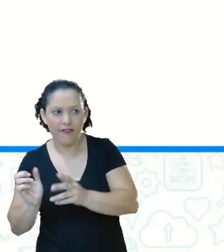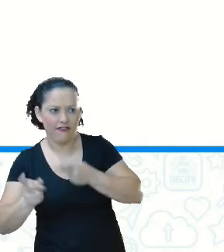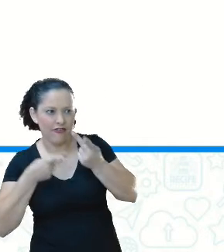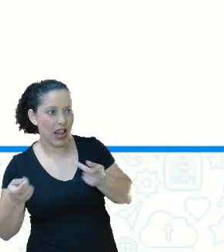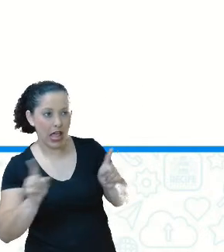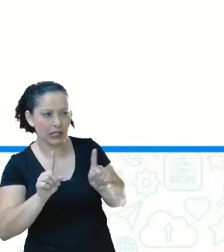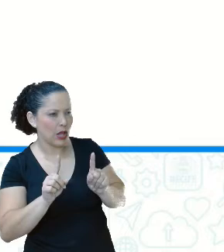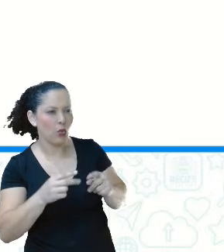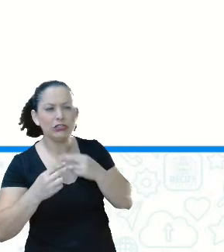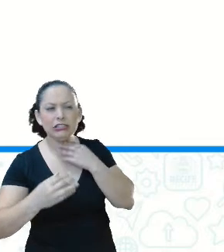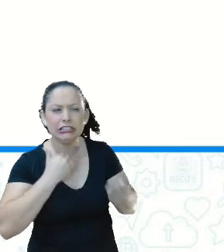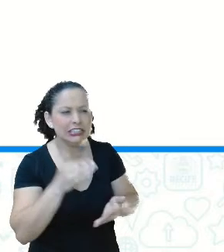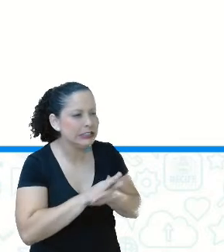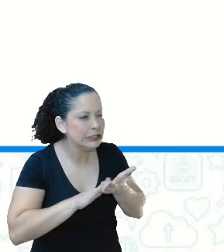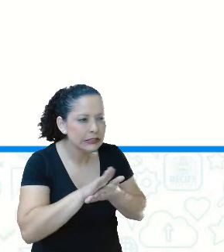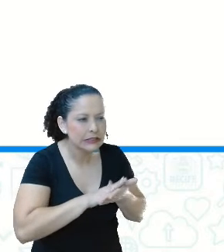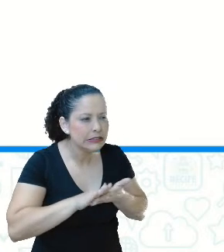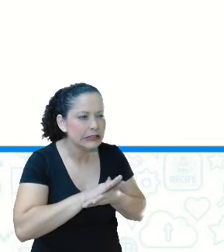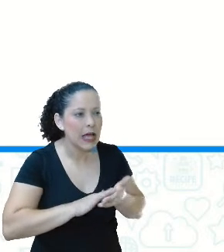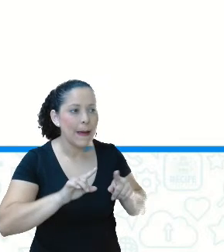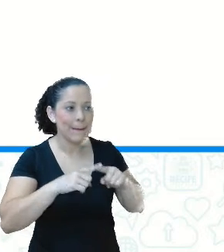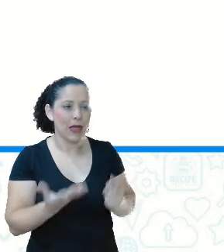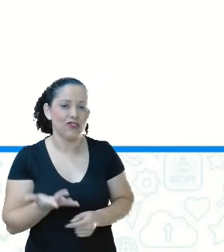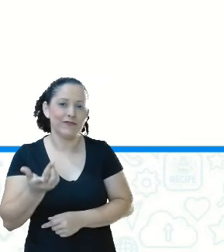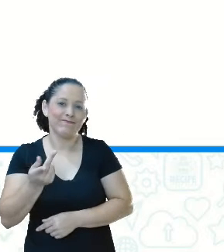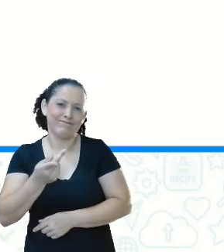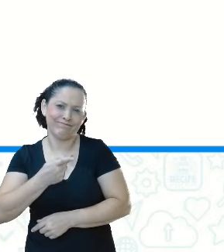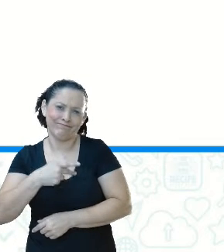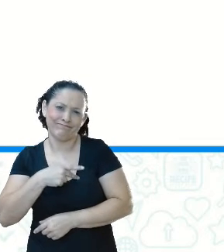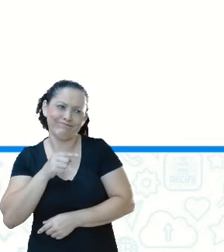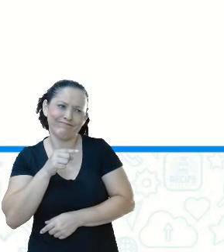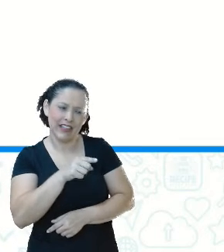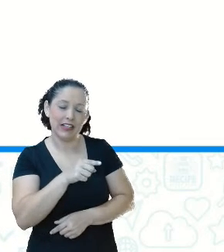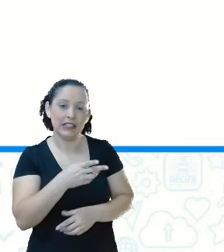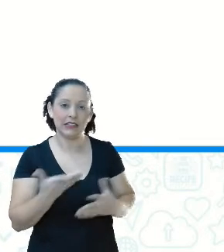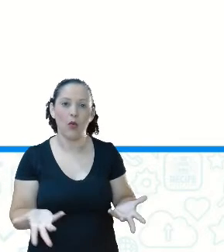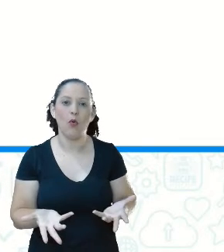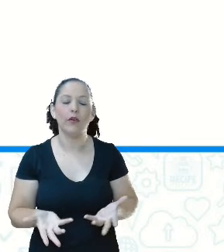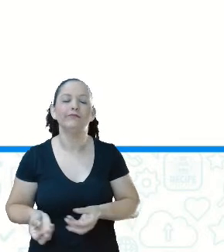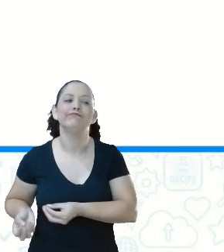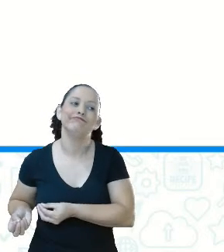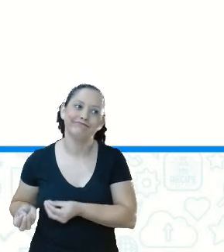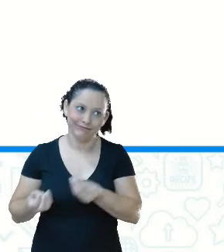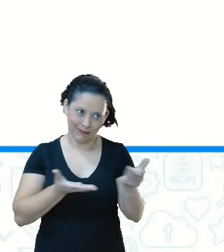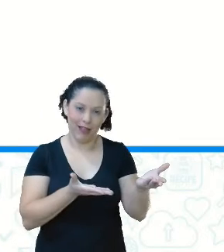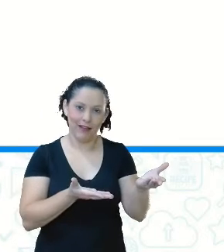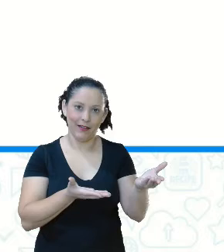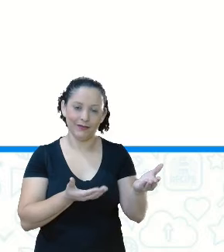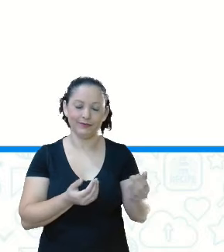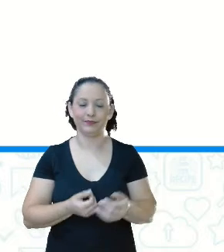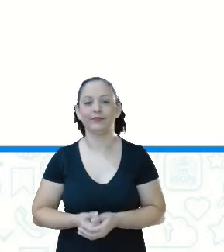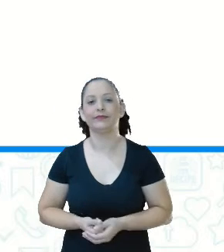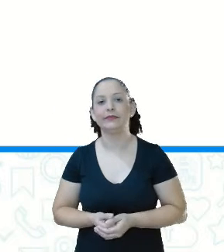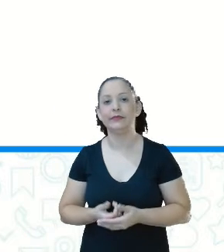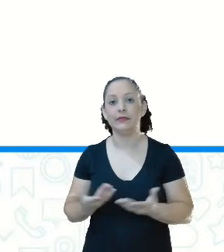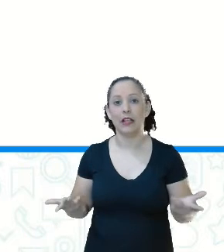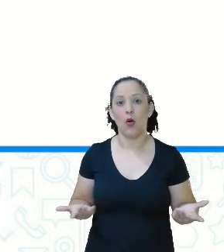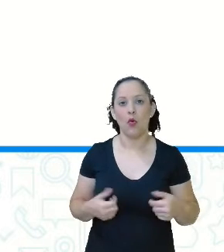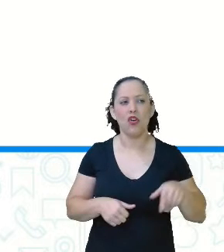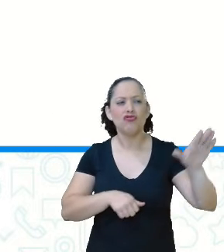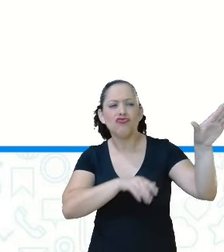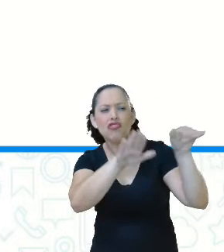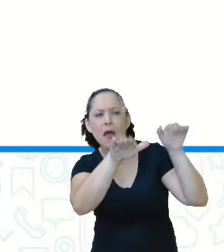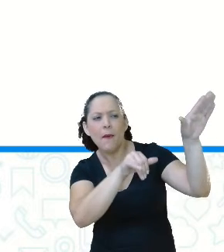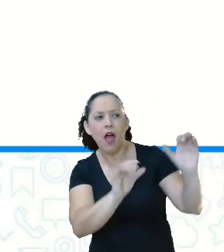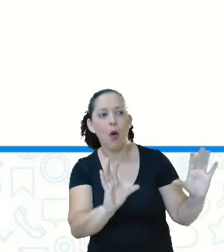anões. Mas como tiveram muita pena do príncipe, os anões decidiram dar-lhe a urna. Este chamou logo os seus criados